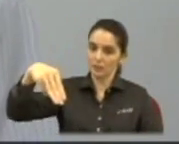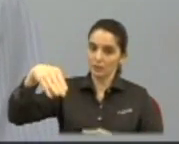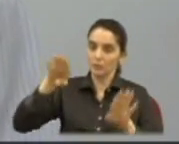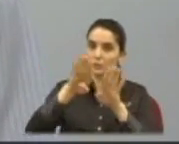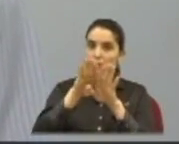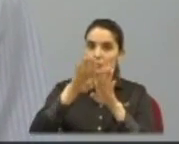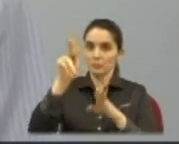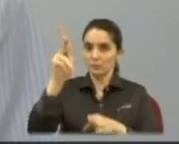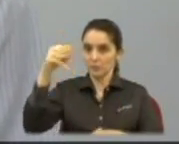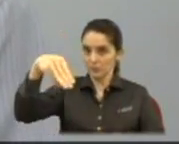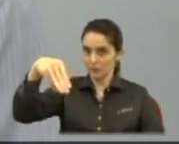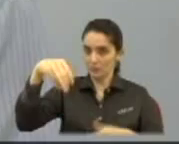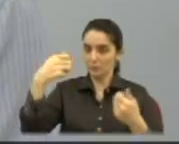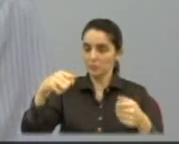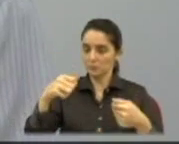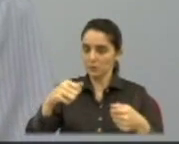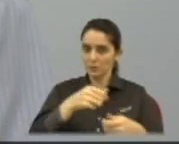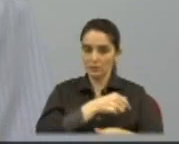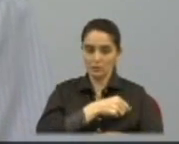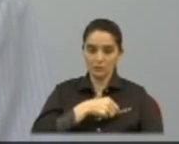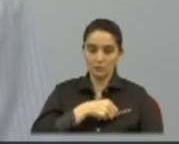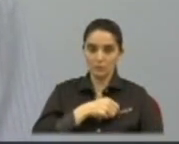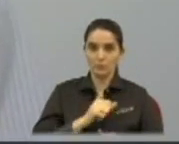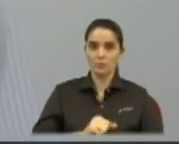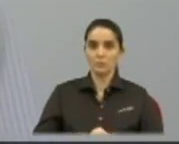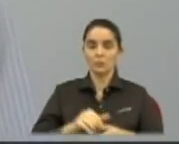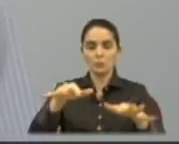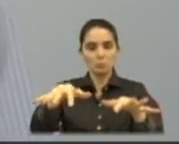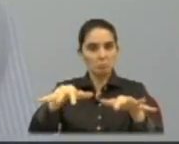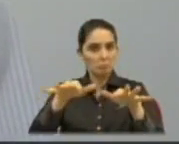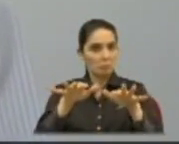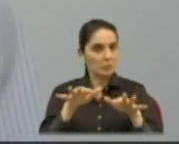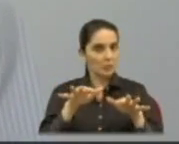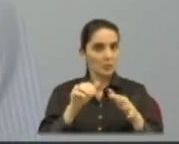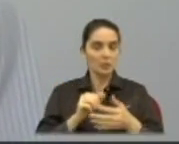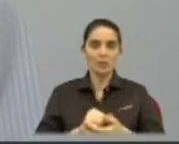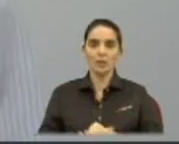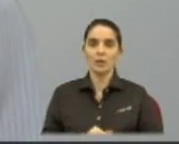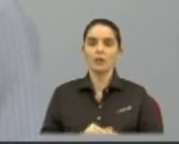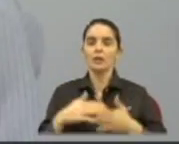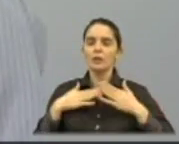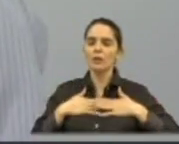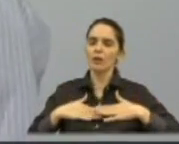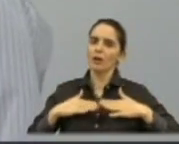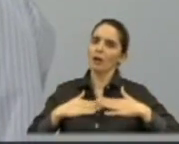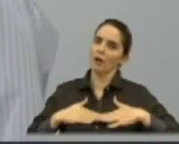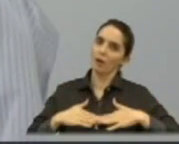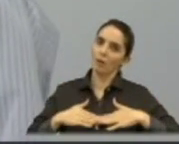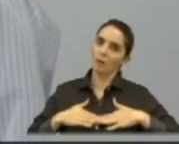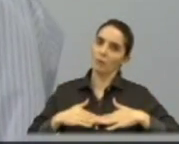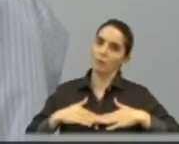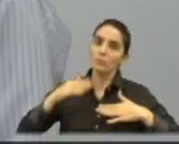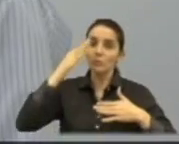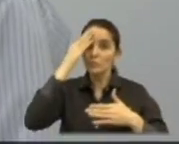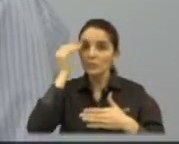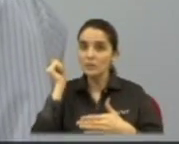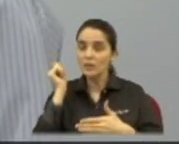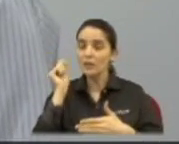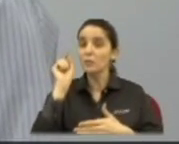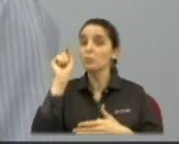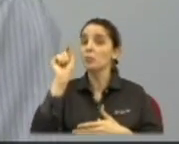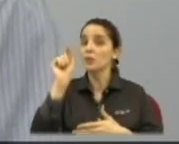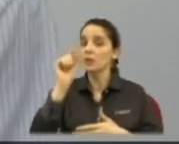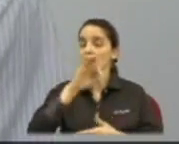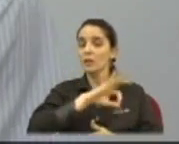participantes da plenária ou do plenário tenha tranquilidade para saber quem é que está aqui quando tiver qualquer